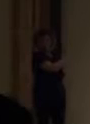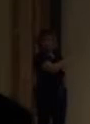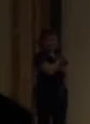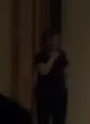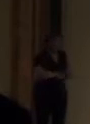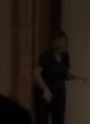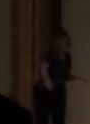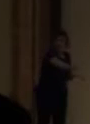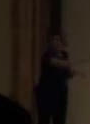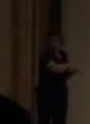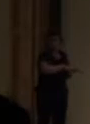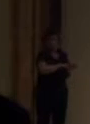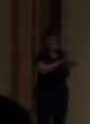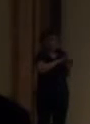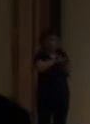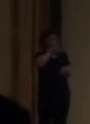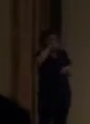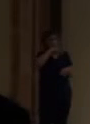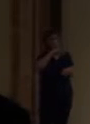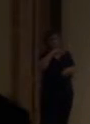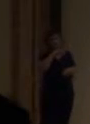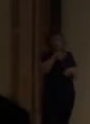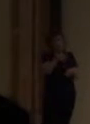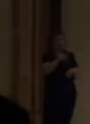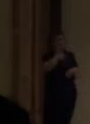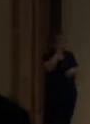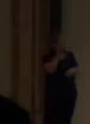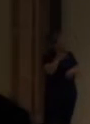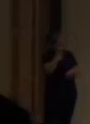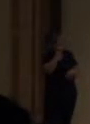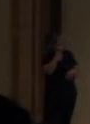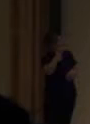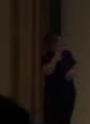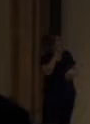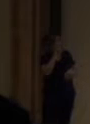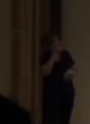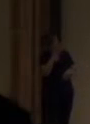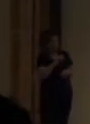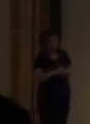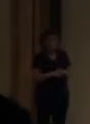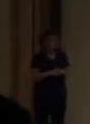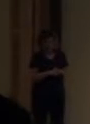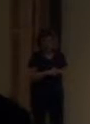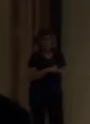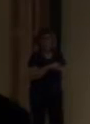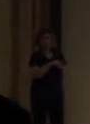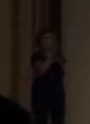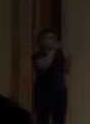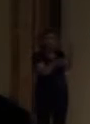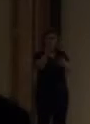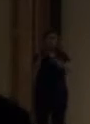araras, impressionaram os primeiros europeus. Foi por ali que espanhóis e portugueses dividiram o